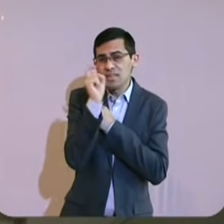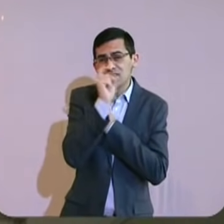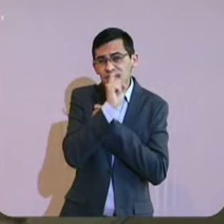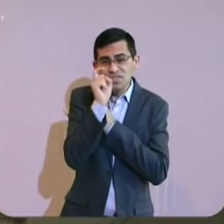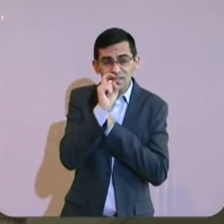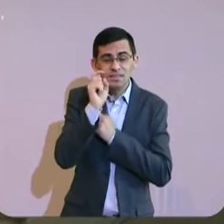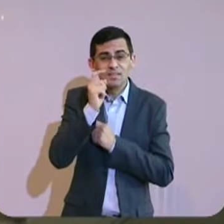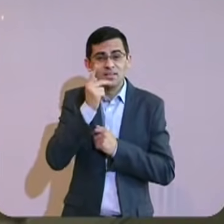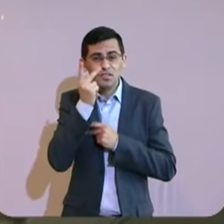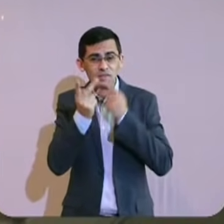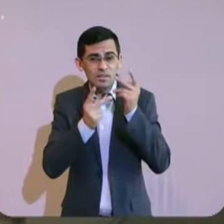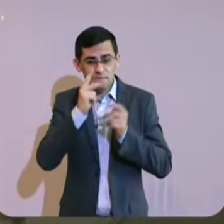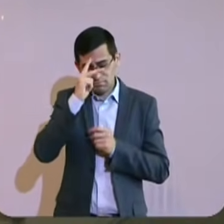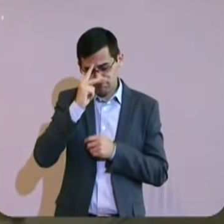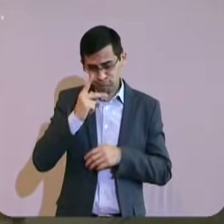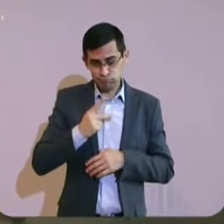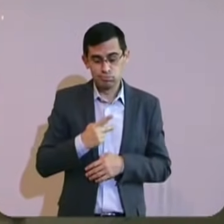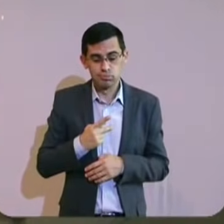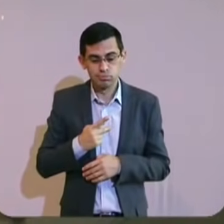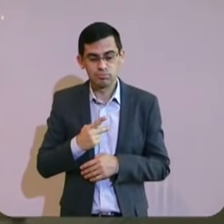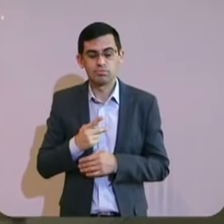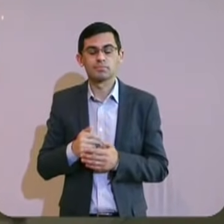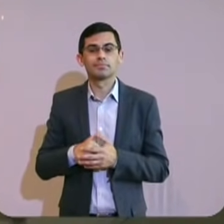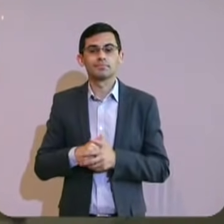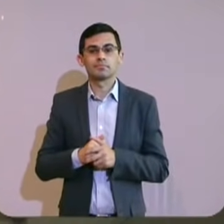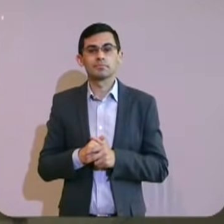contamos para nós mesmos.